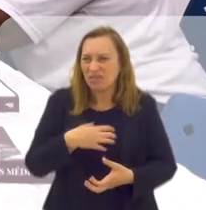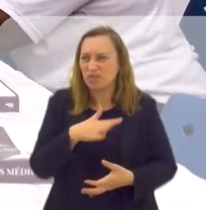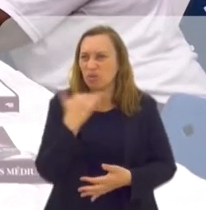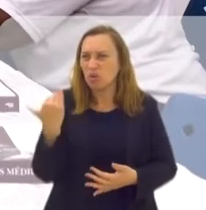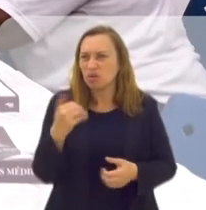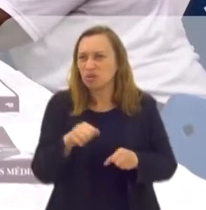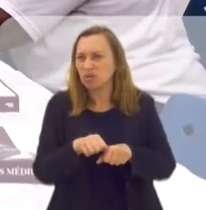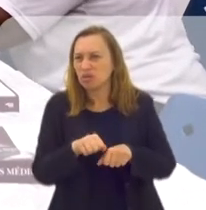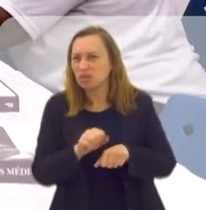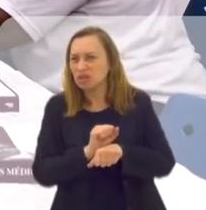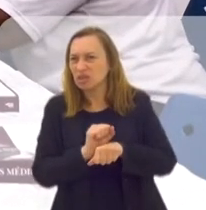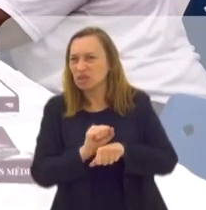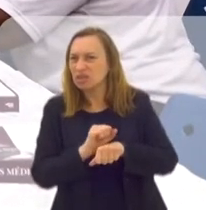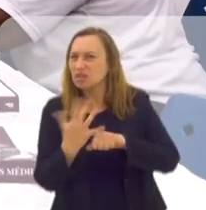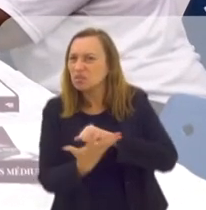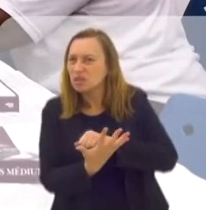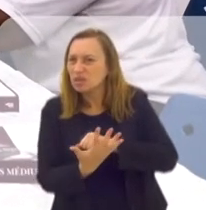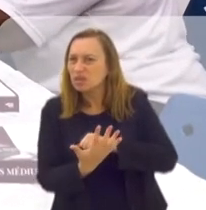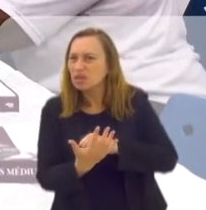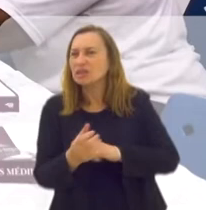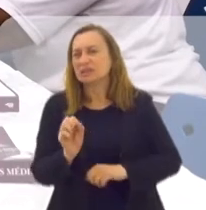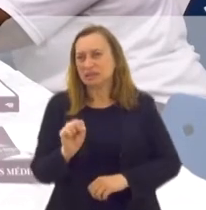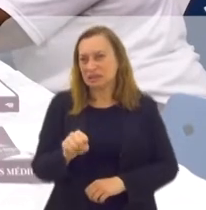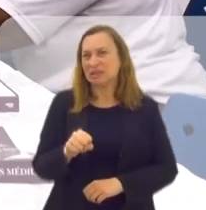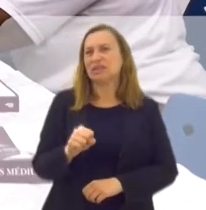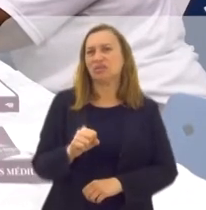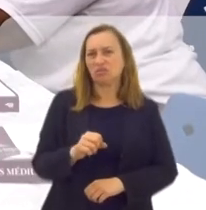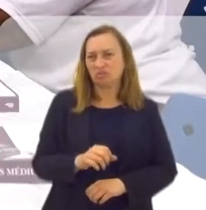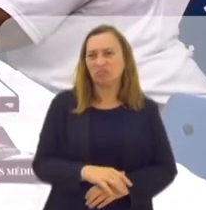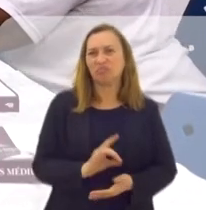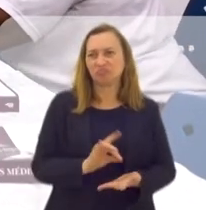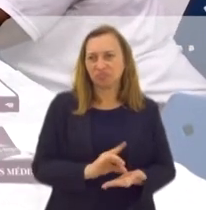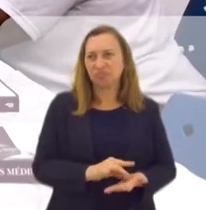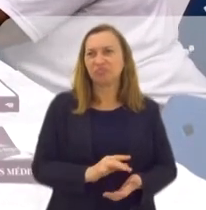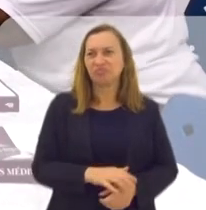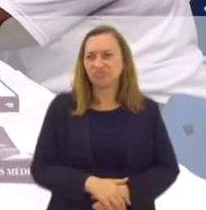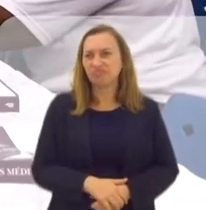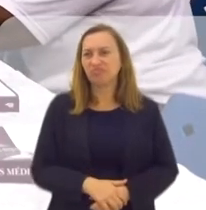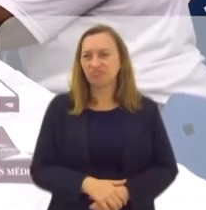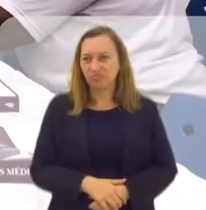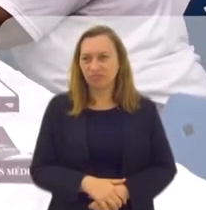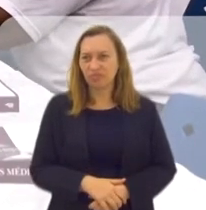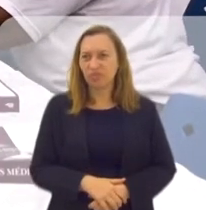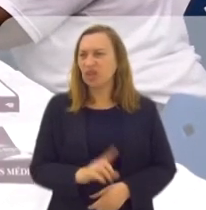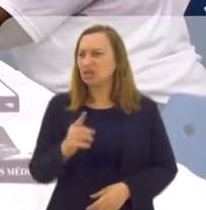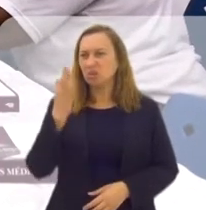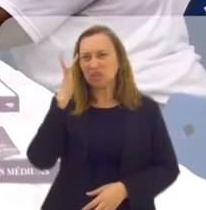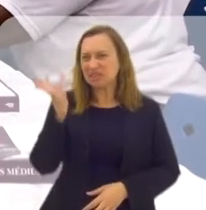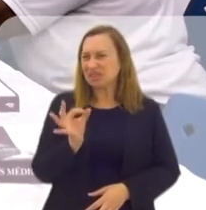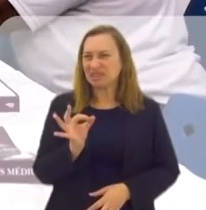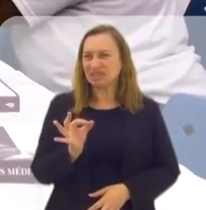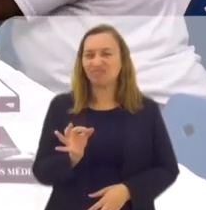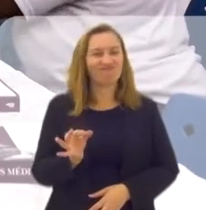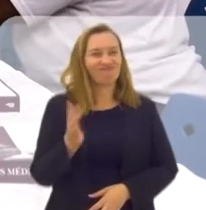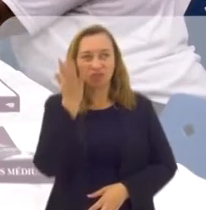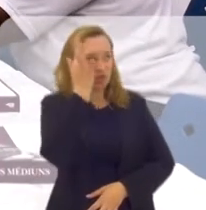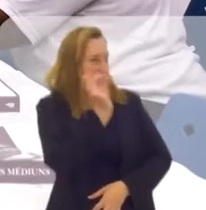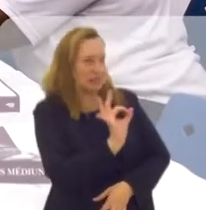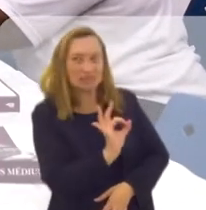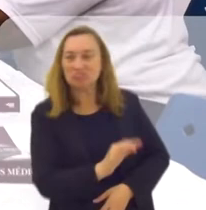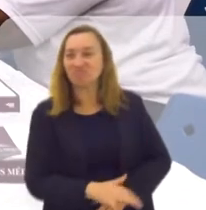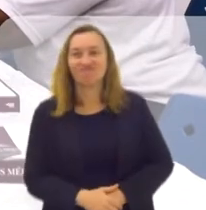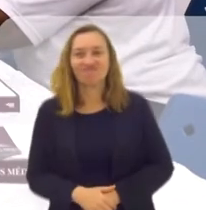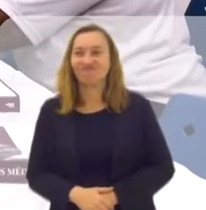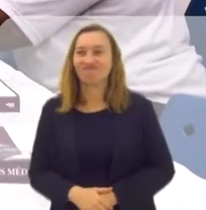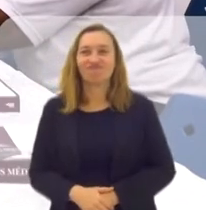pandemia? Sim. Imagino que sim. Especialmente os mais jovens. Certo. Não compreendem.